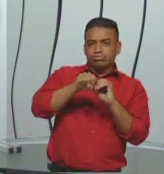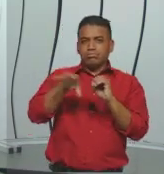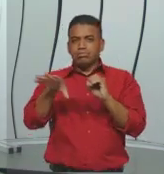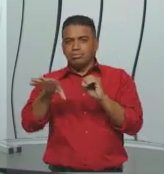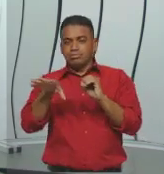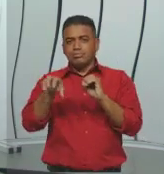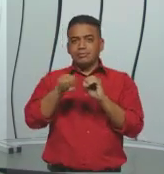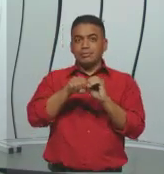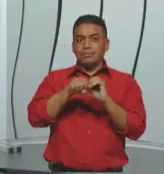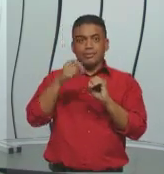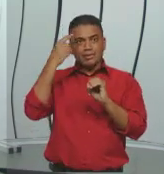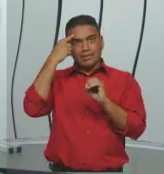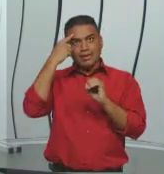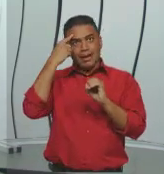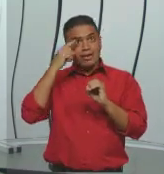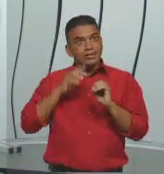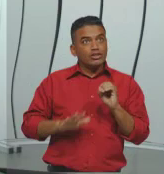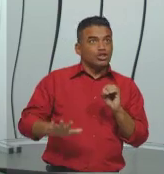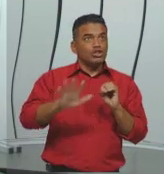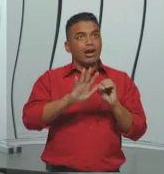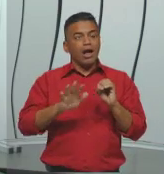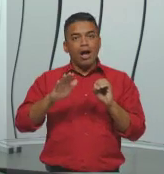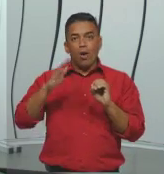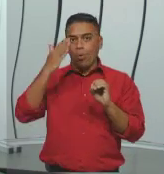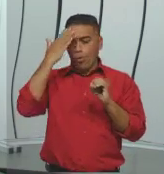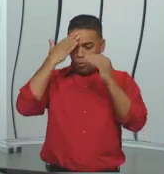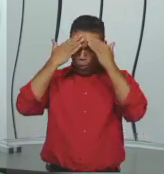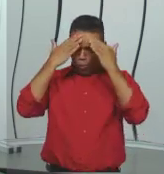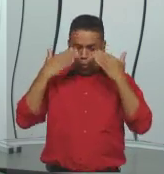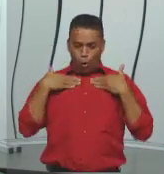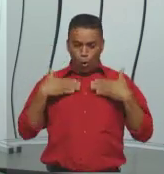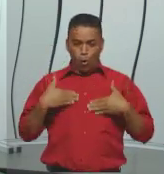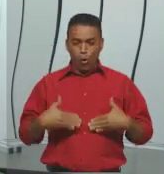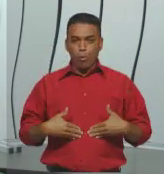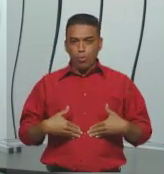Essa ideia geral de que o nosso corpo é complexo e